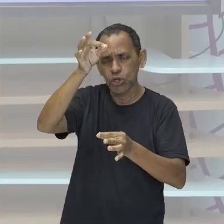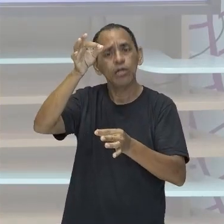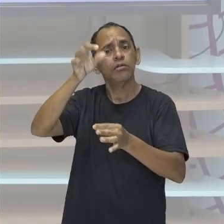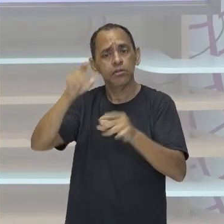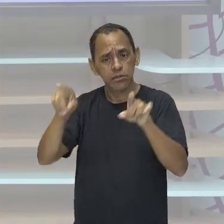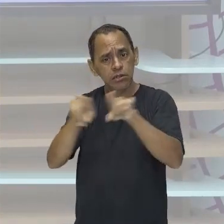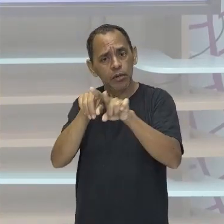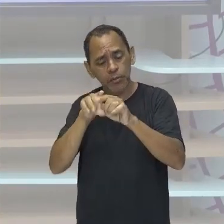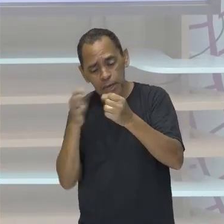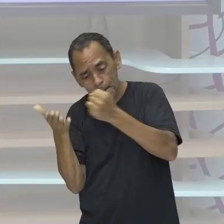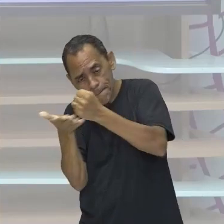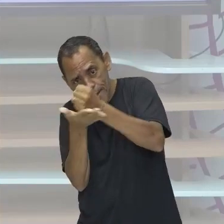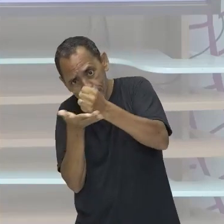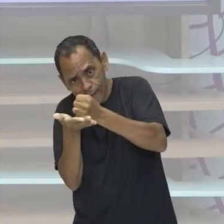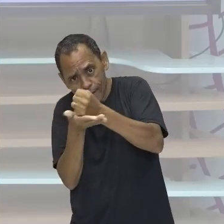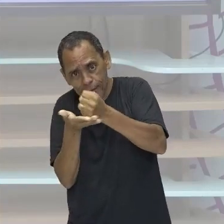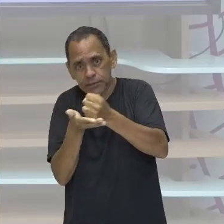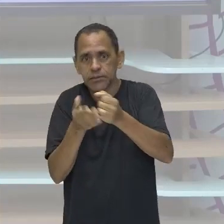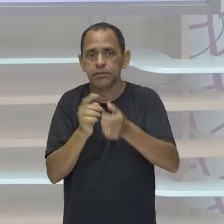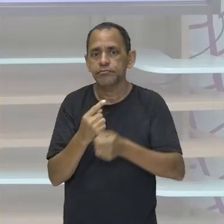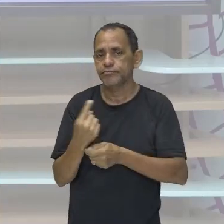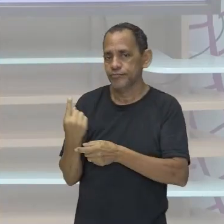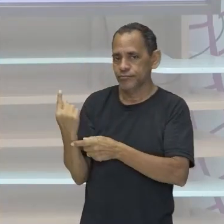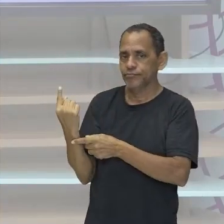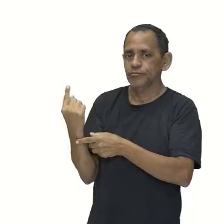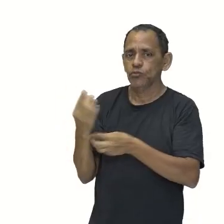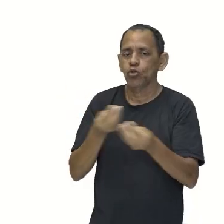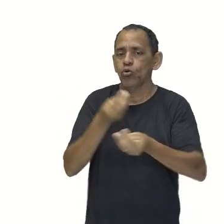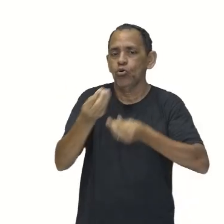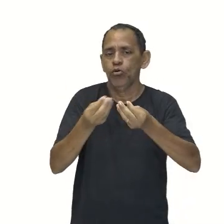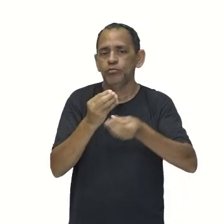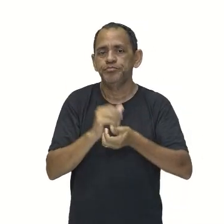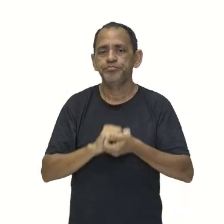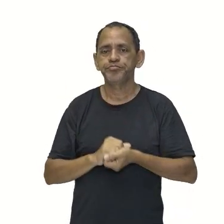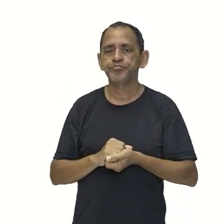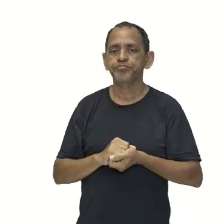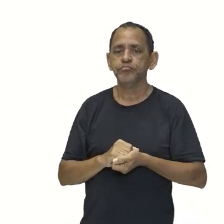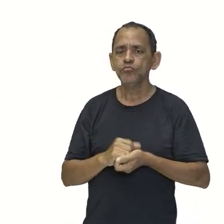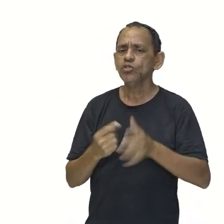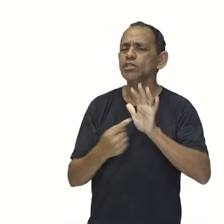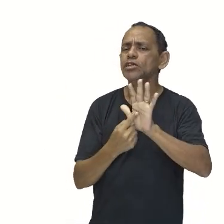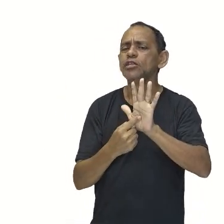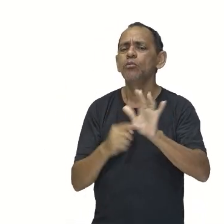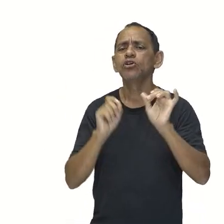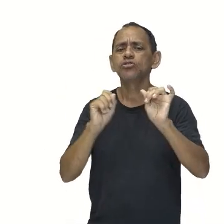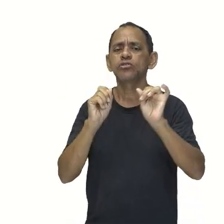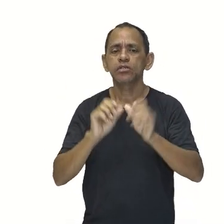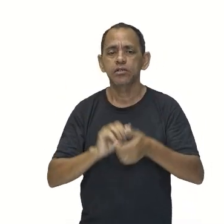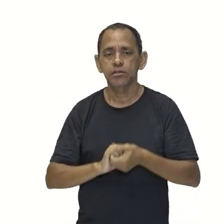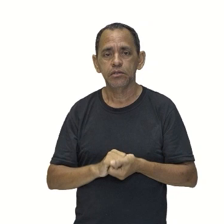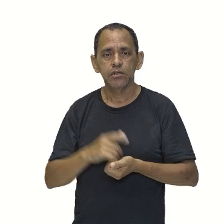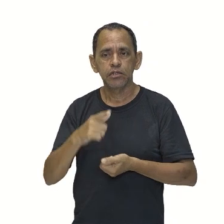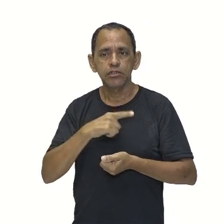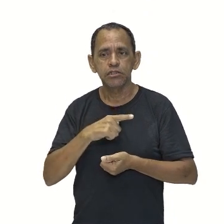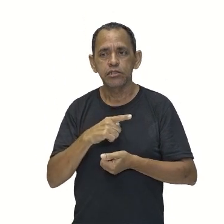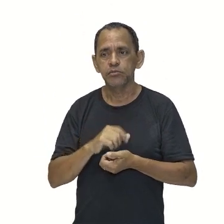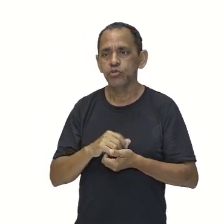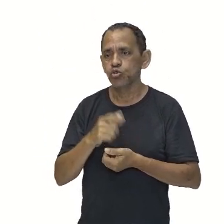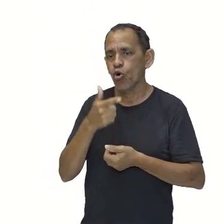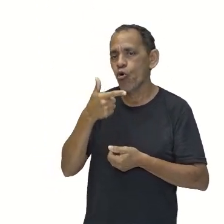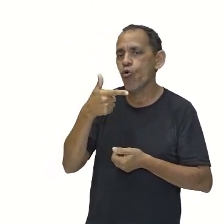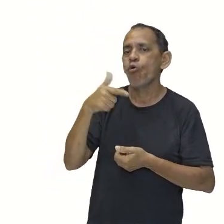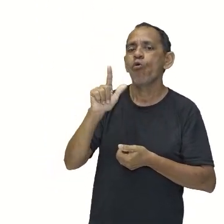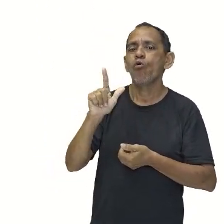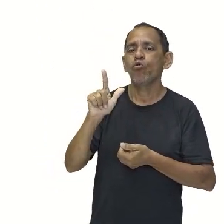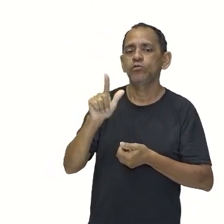não é verdade? Então, vamos ver a construção de um triângulo aqui comigo. Olha aqui. Então, nós temos o seguinte, ó. Vamos